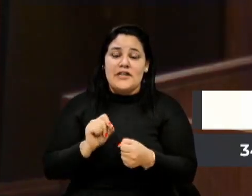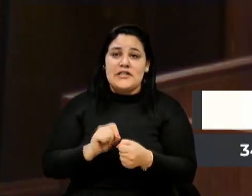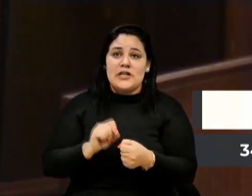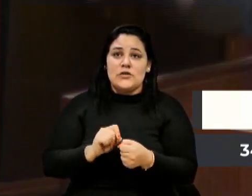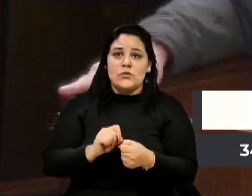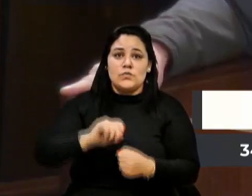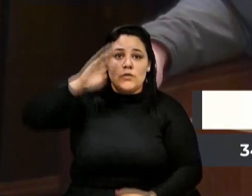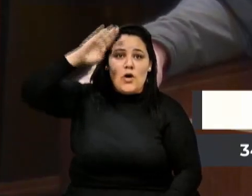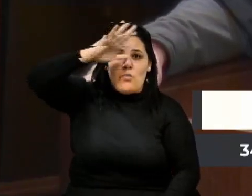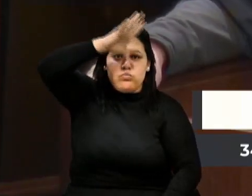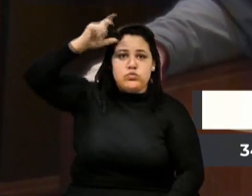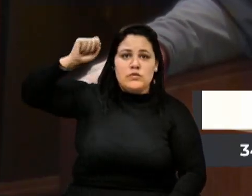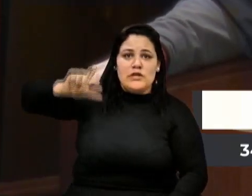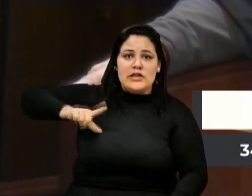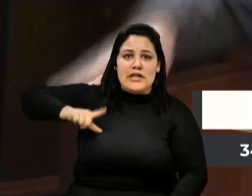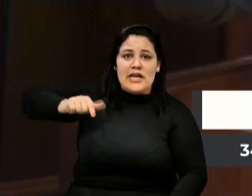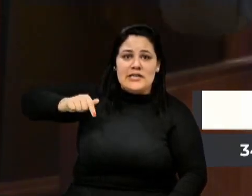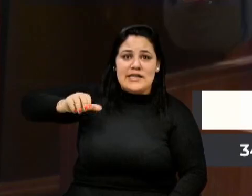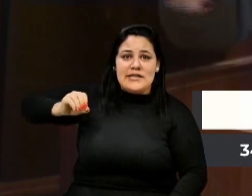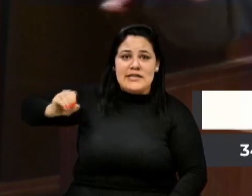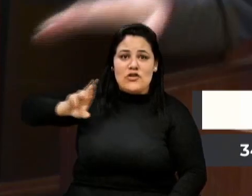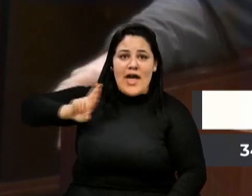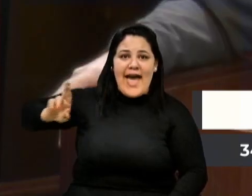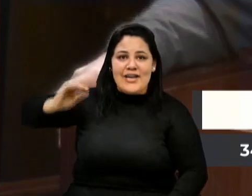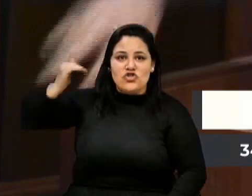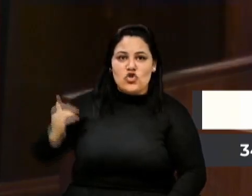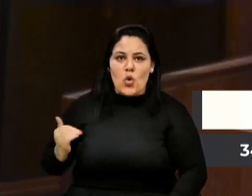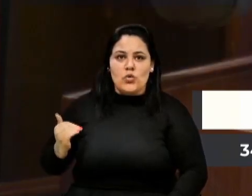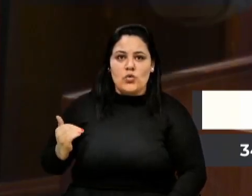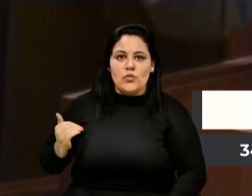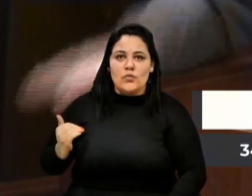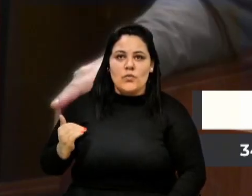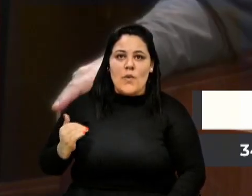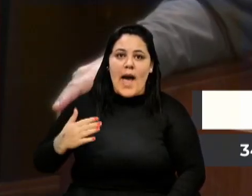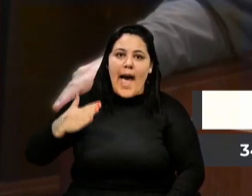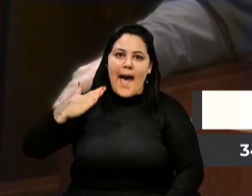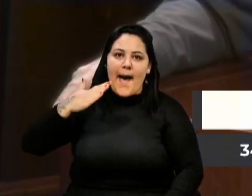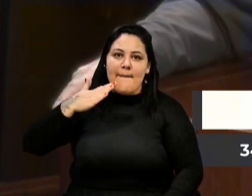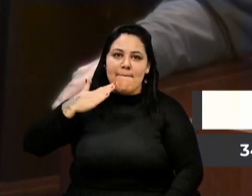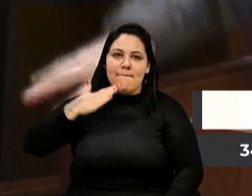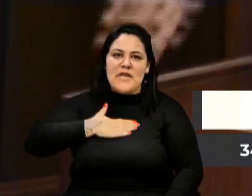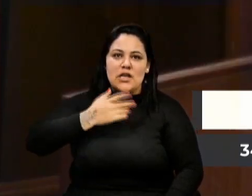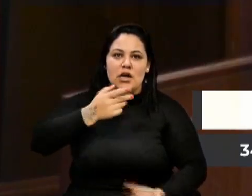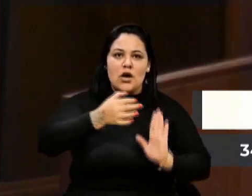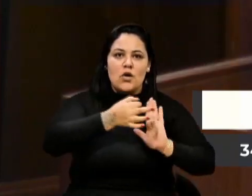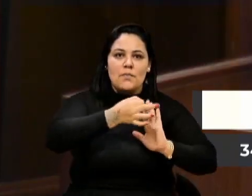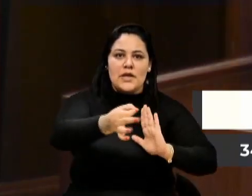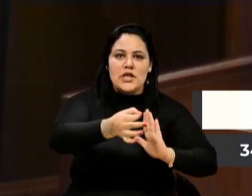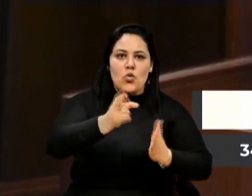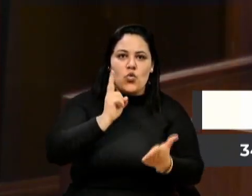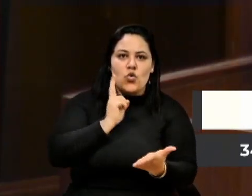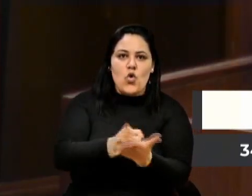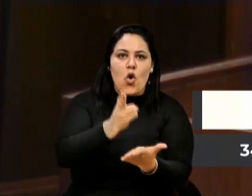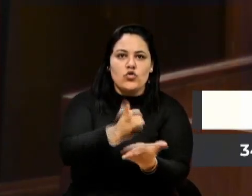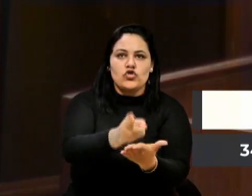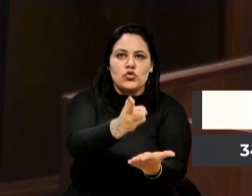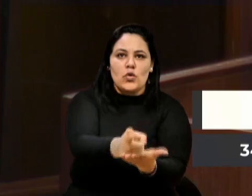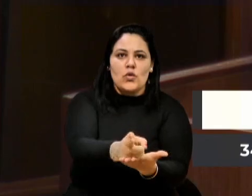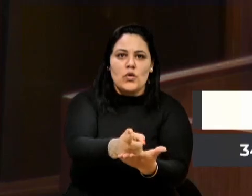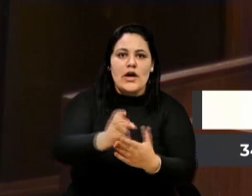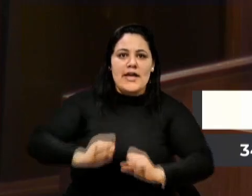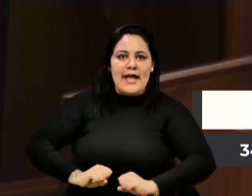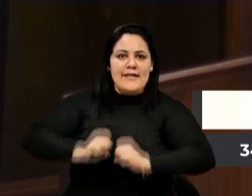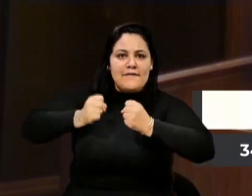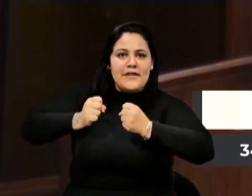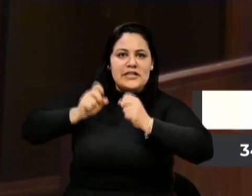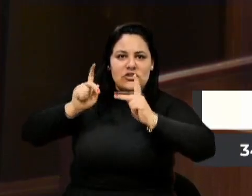600, 700 reais de desconto. O meu Tico e Teco manteve a minha coerência e a defesa de quem é guarda